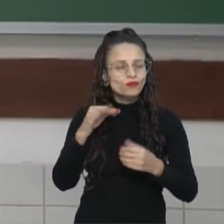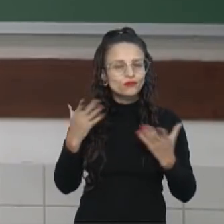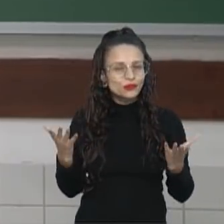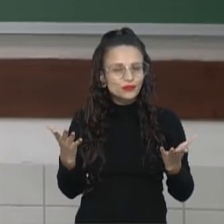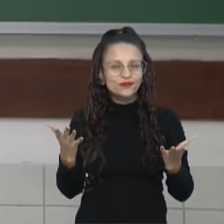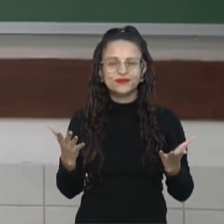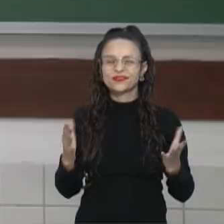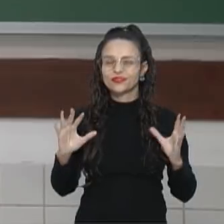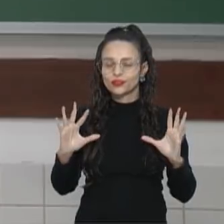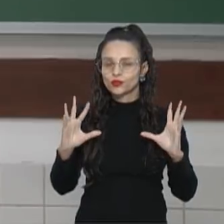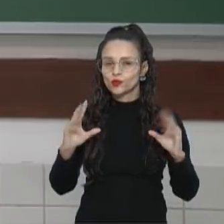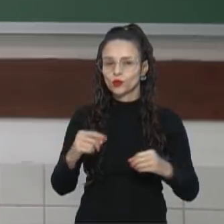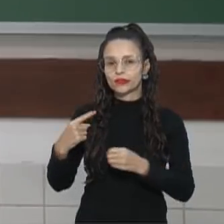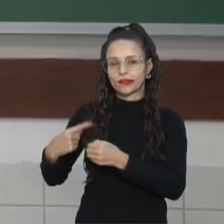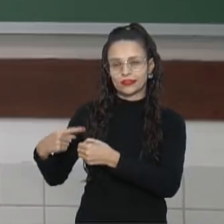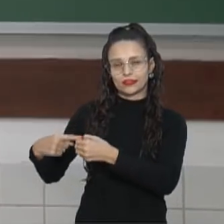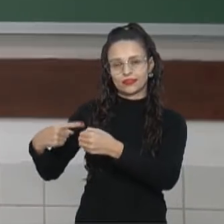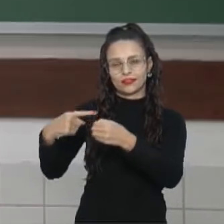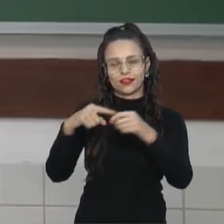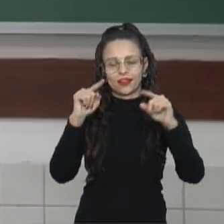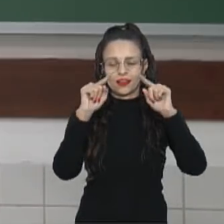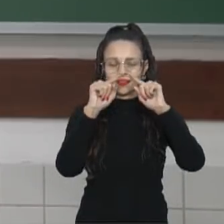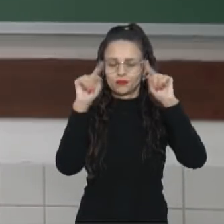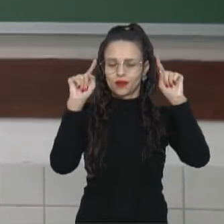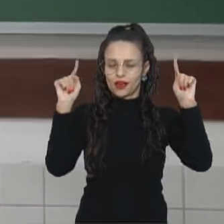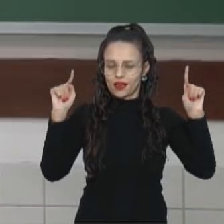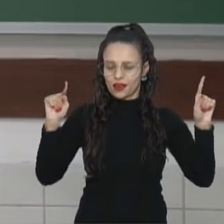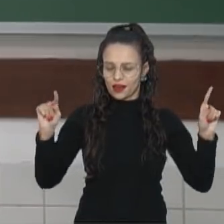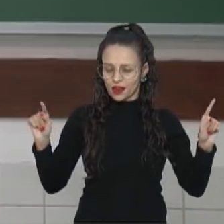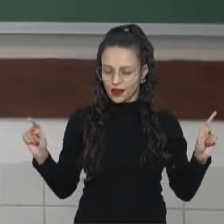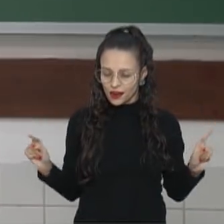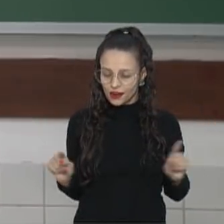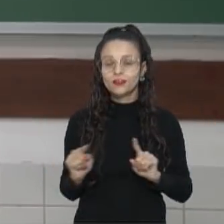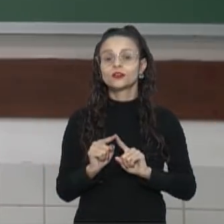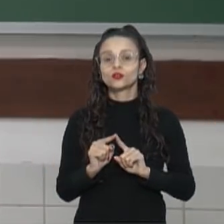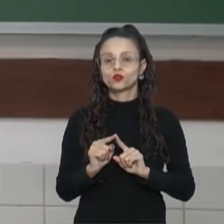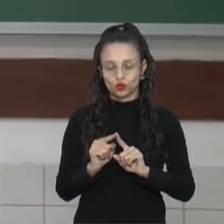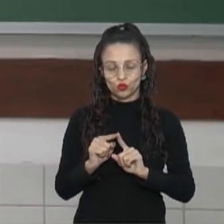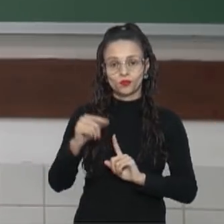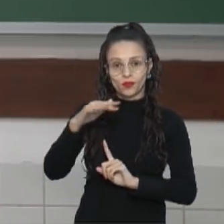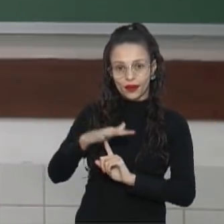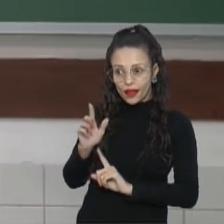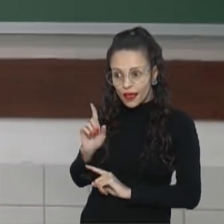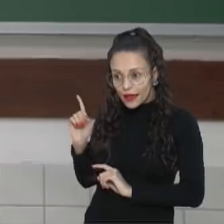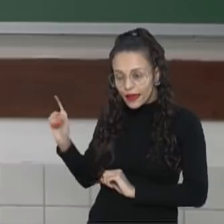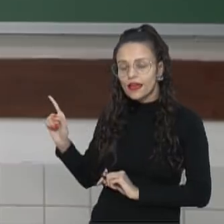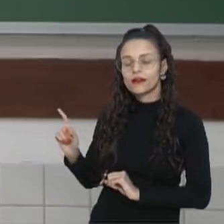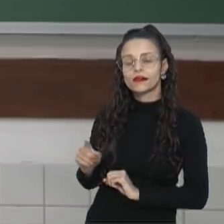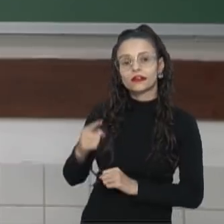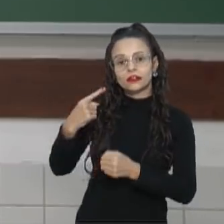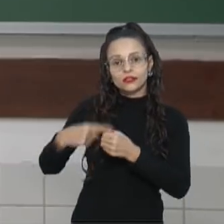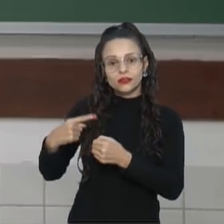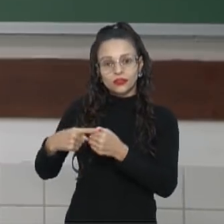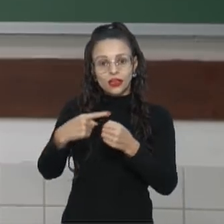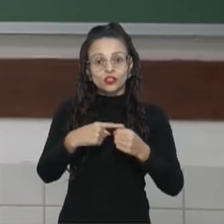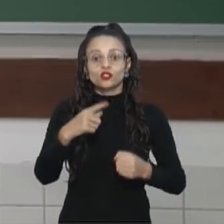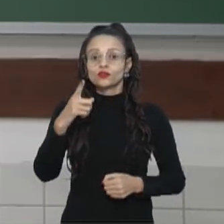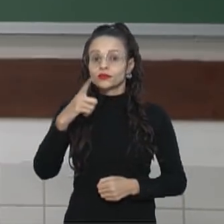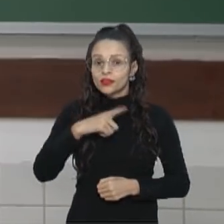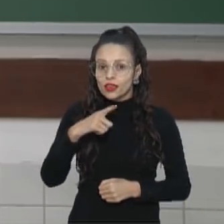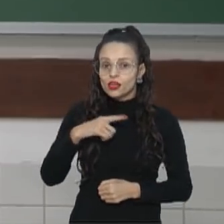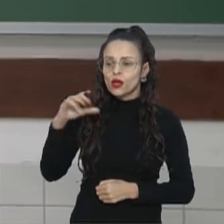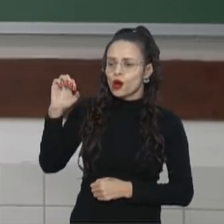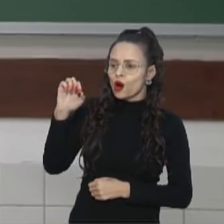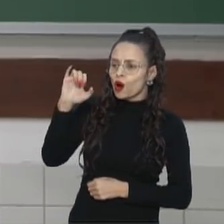Paraná. Todas essas cidades são ricas numa substância chamada óxido de cálcio e lá vão ter muitas empresas